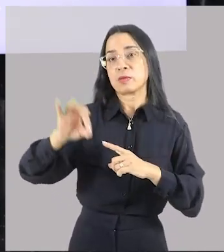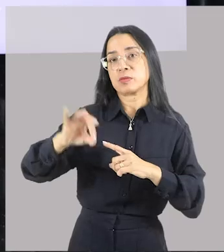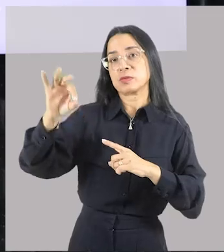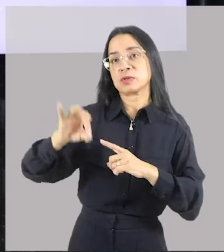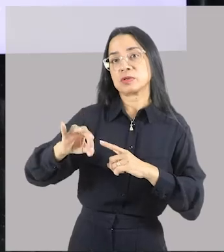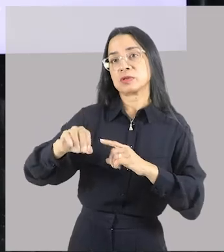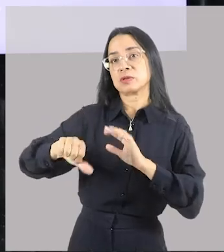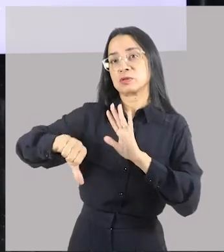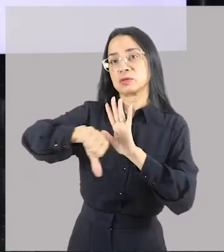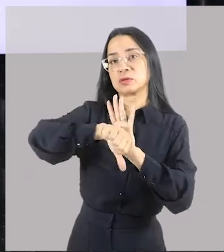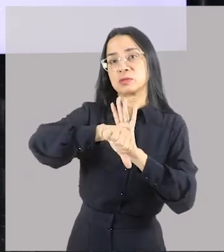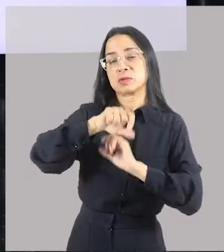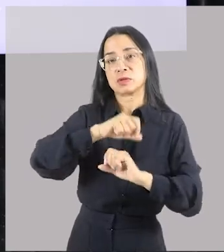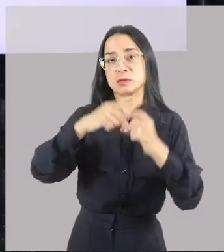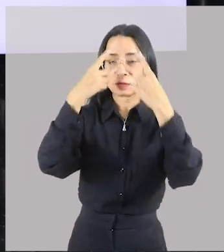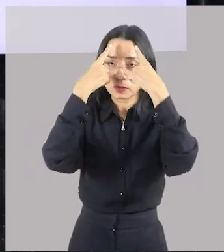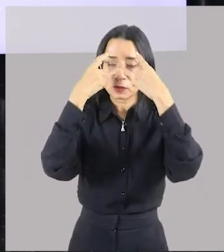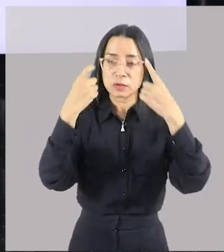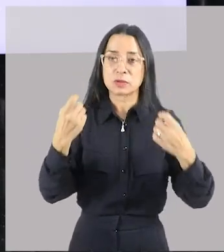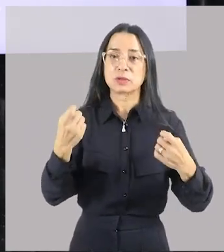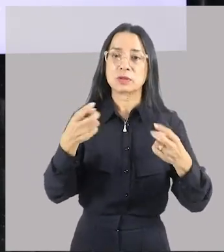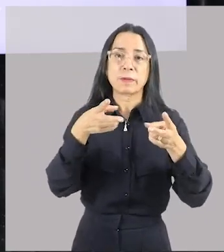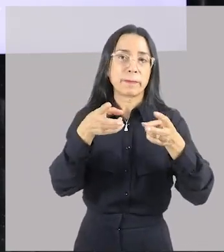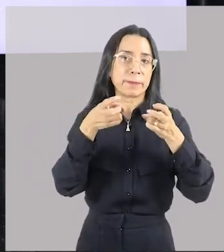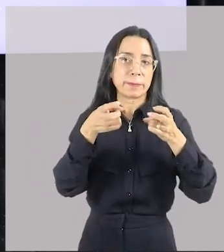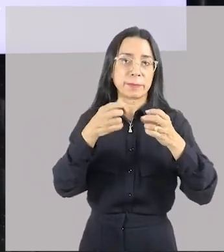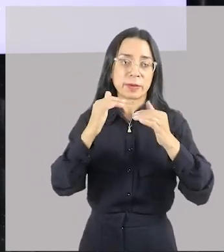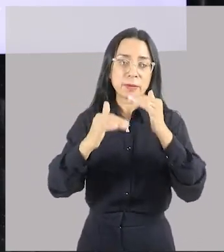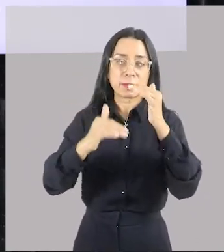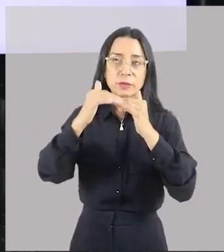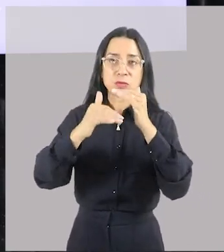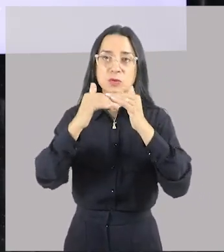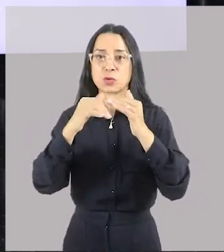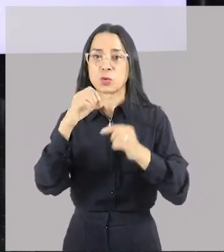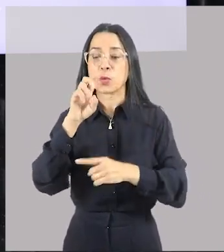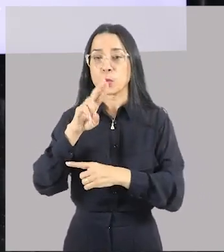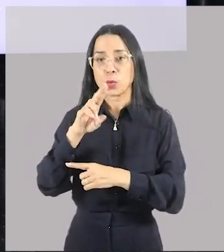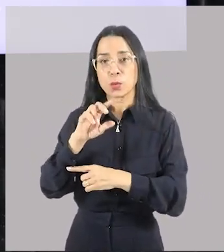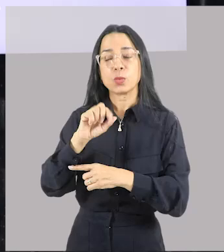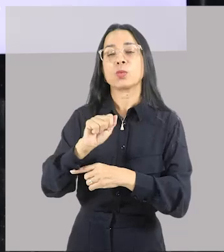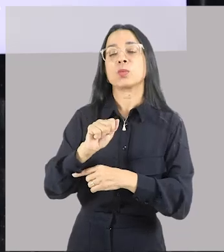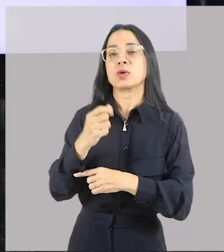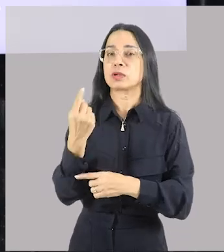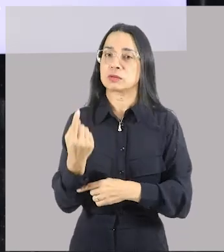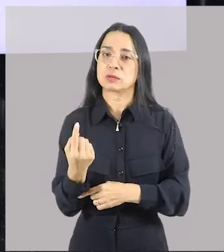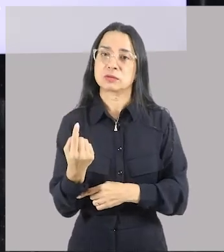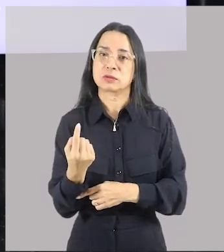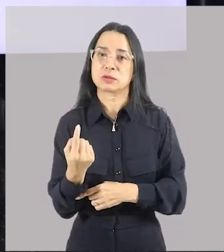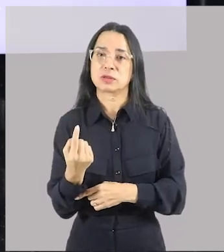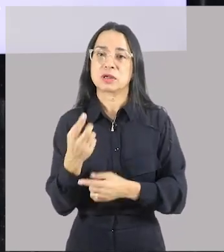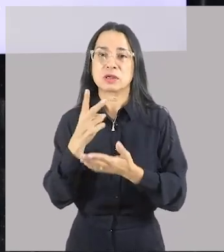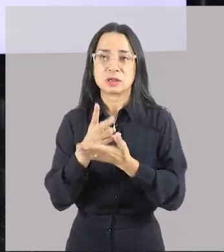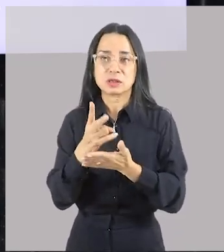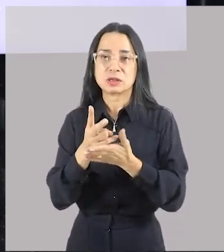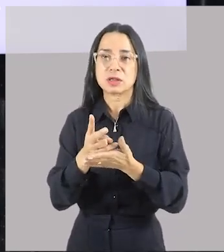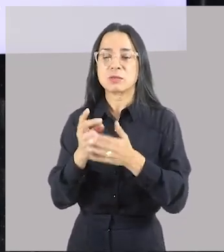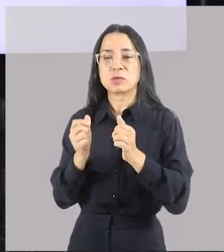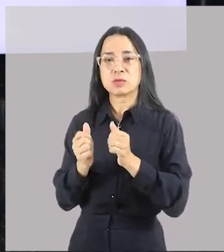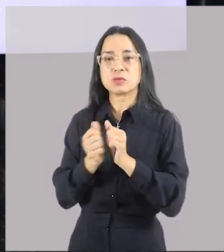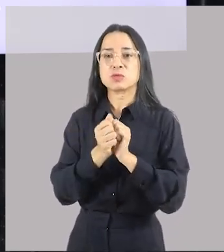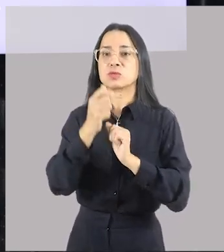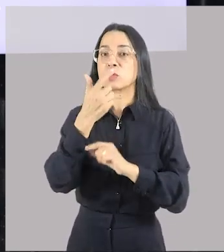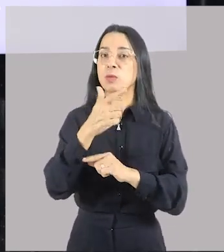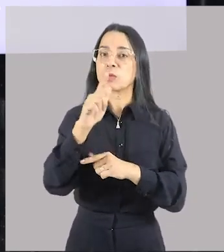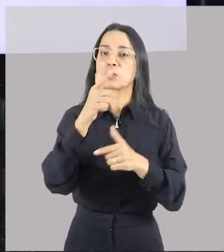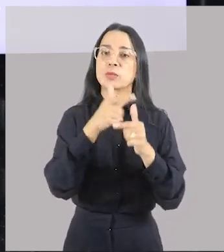violência. Então percebe que a desigualdade ela nunca vem sozinha, ela sempre vem acompanhada de outras mazelas, de outros